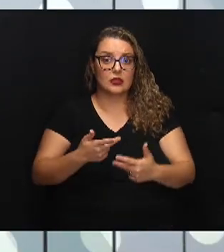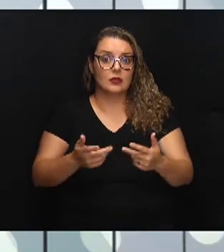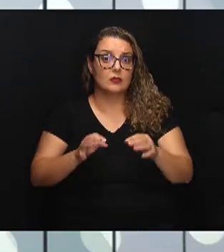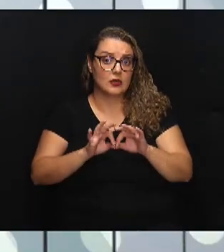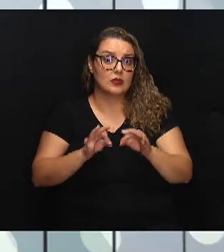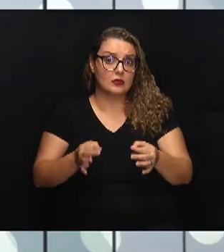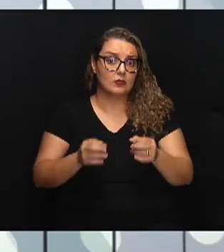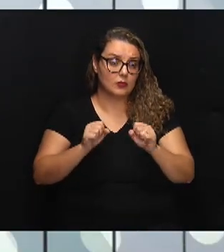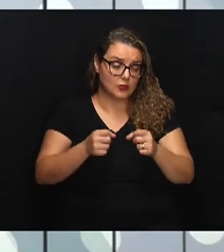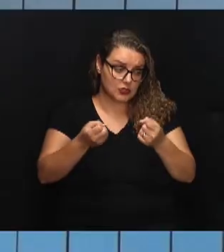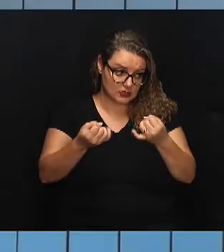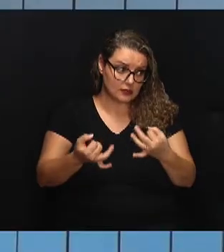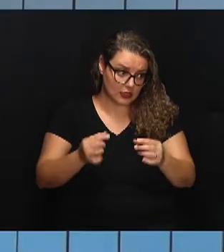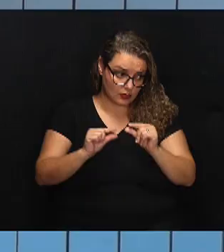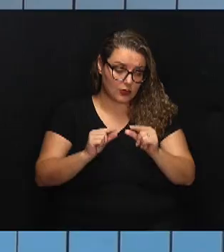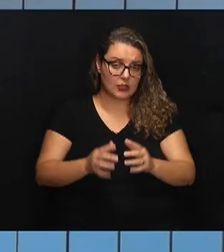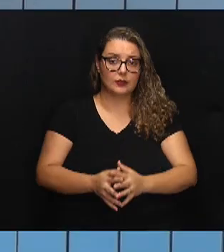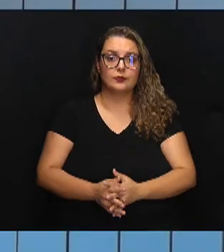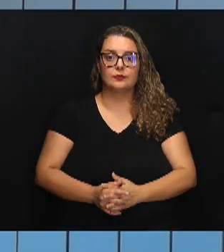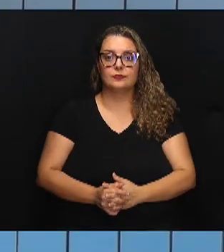simples. Você poderia explicar um pouquinho?